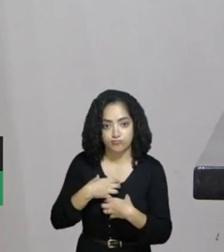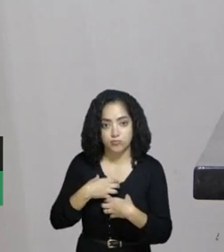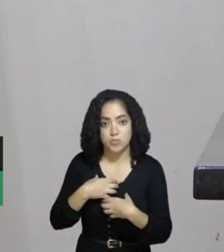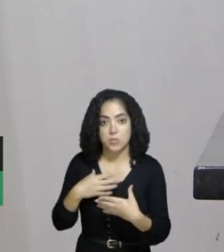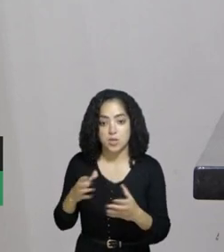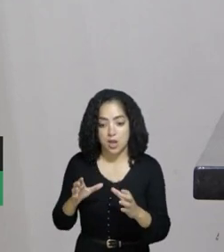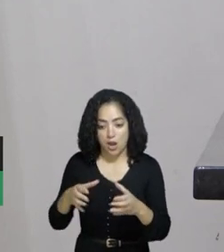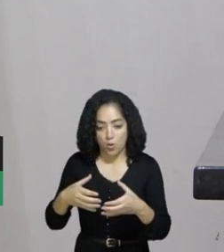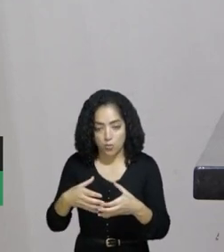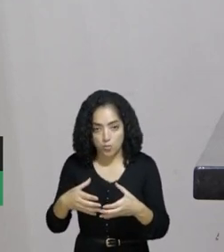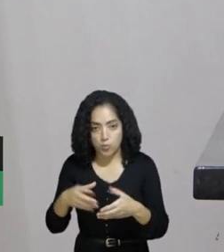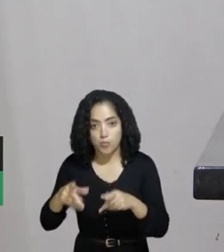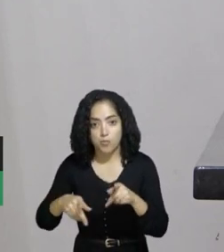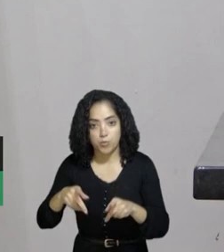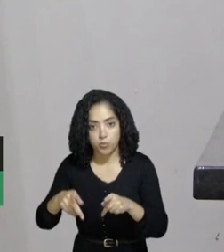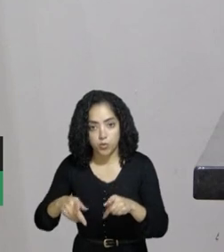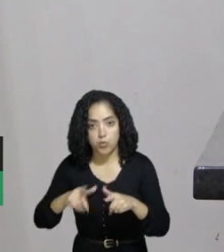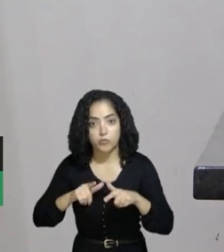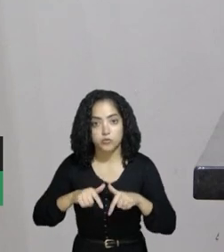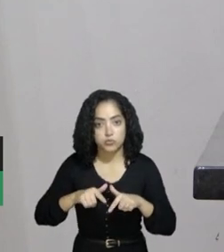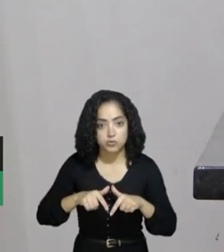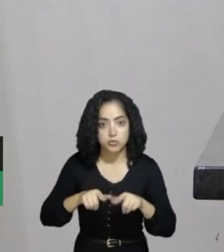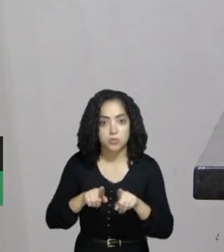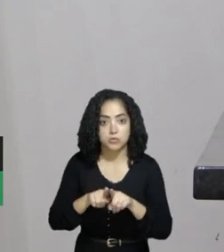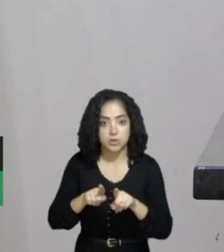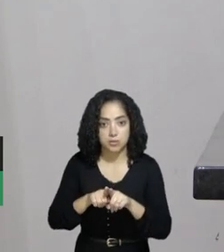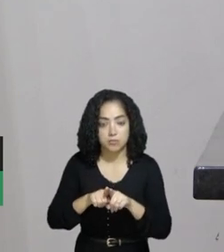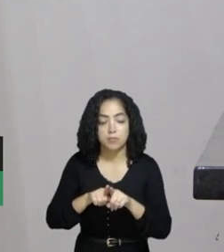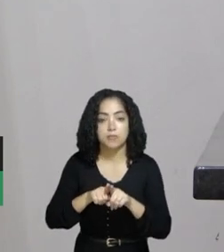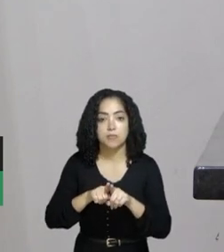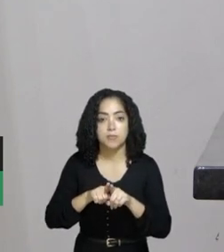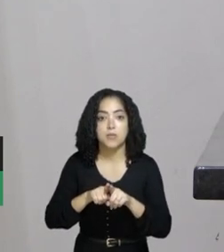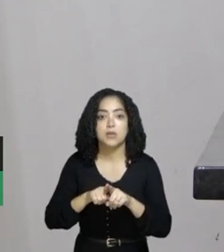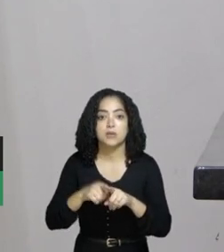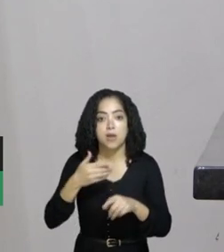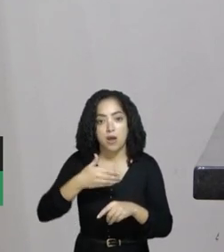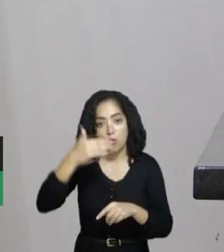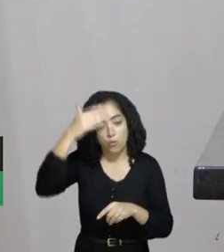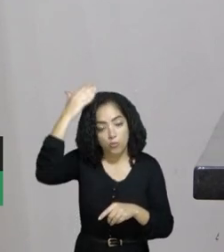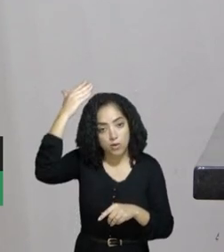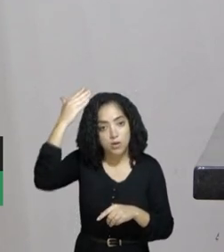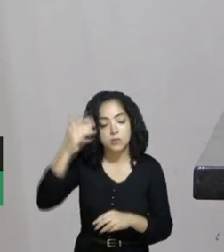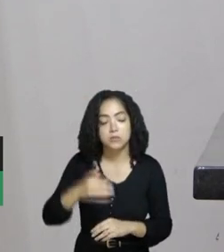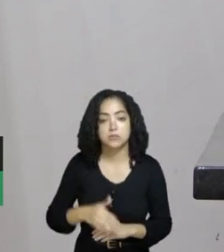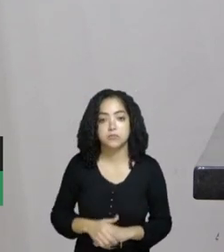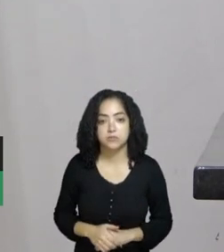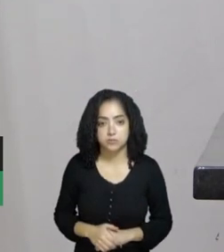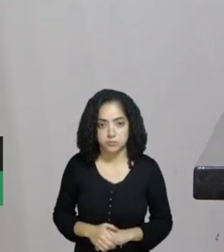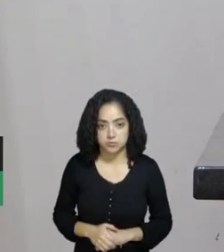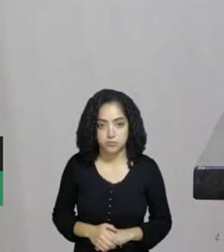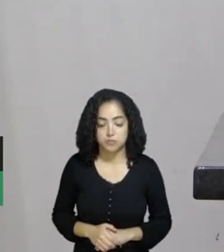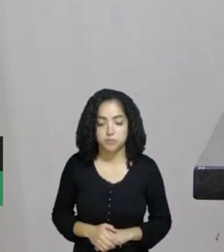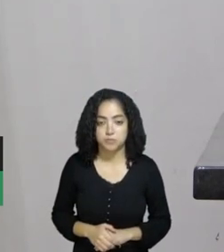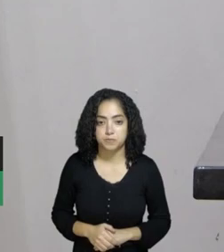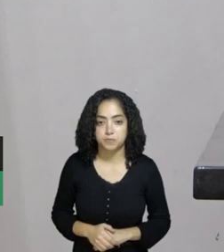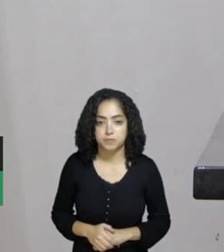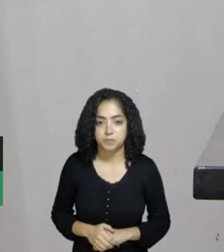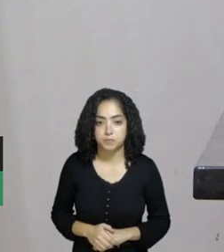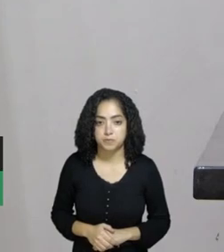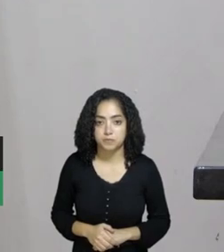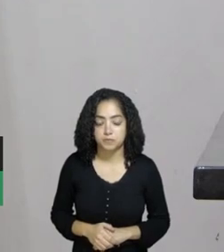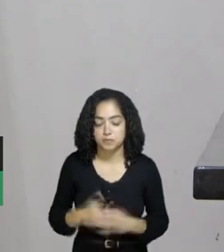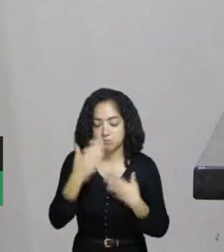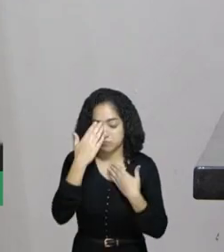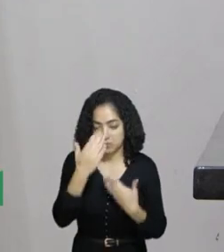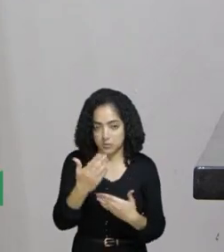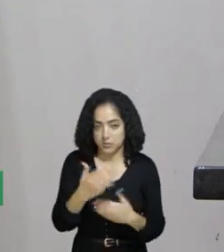e também solidários ao povo árabe, que é colocado em risco pelo terrorismo do Hamas. Muito obrigado,